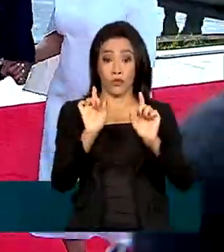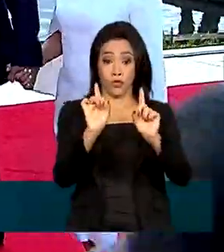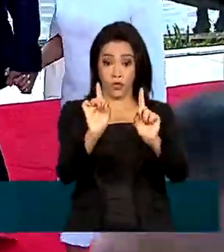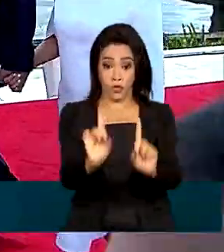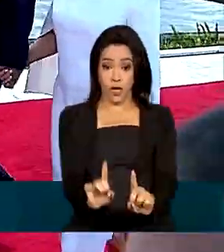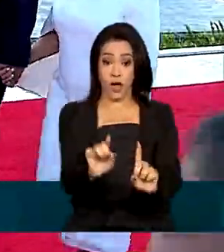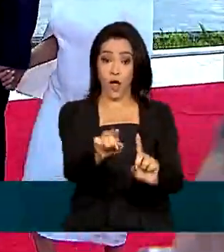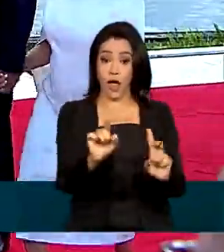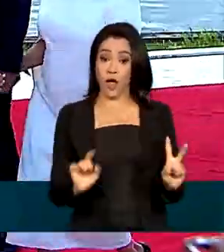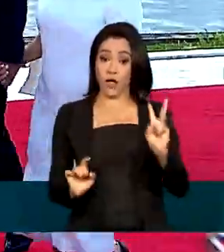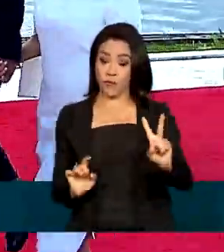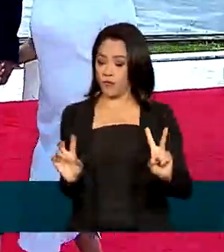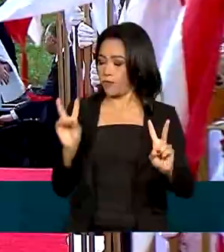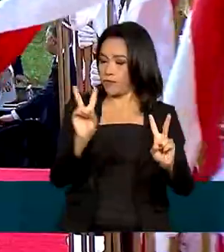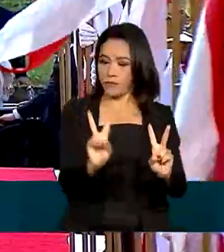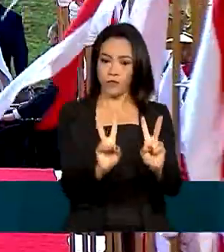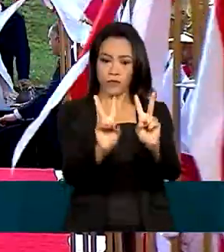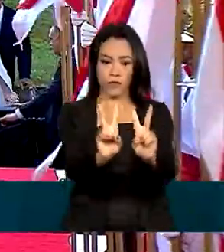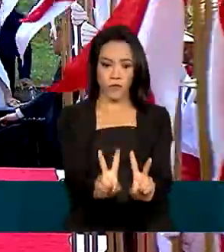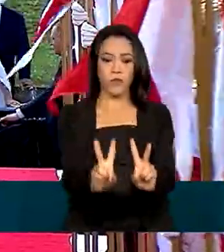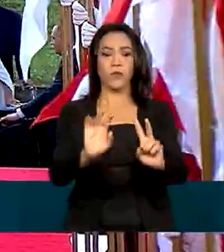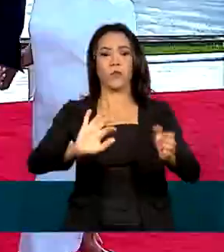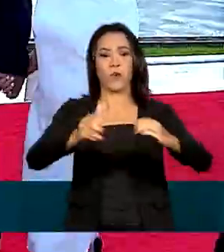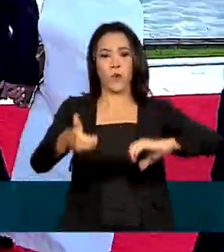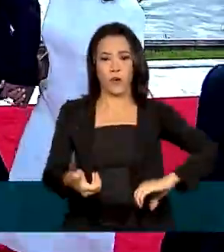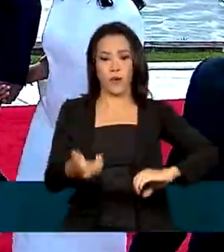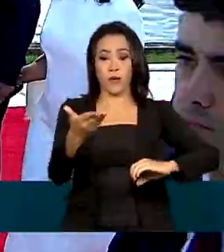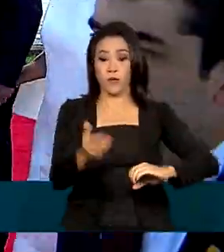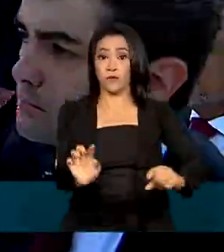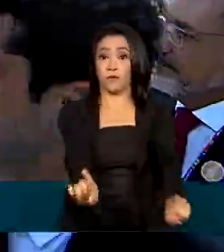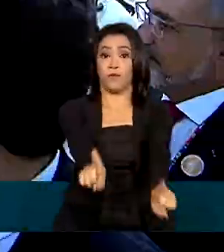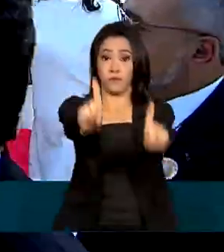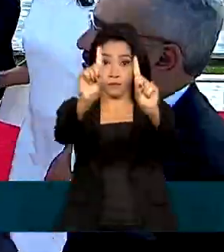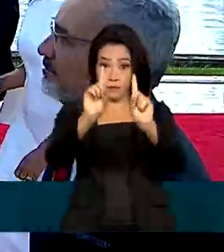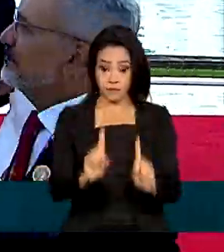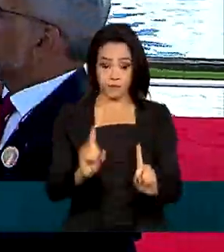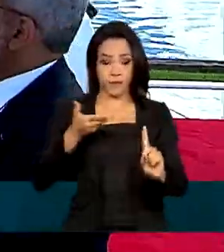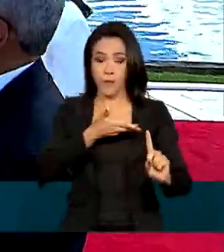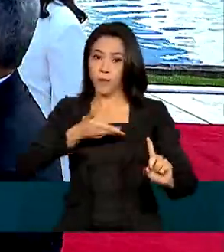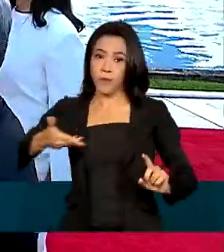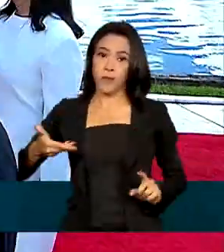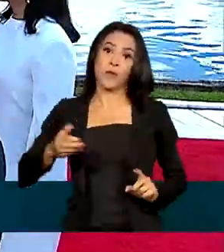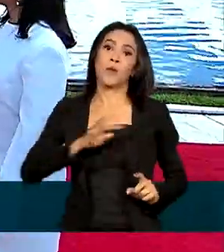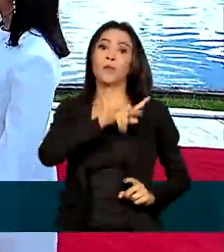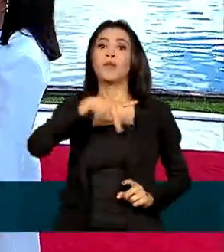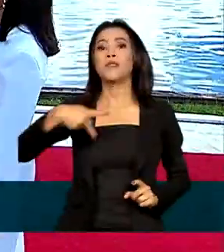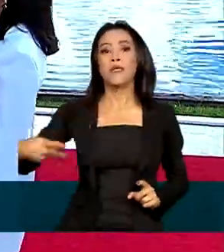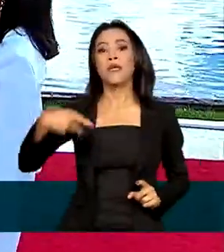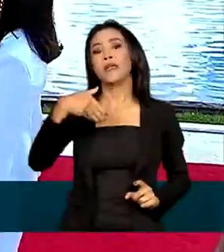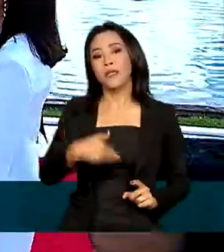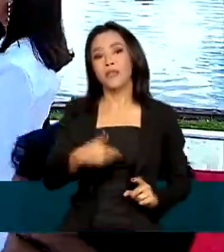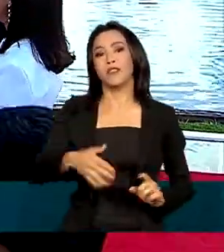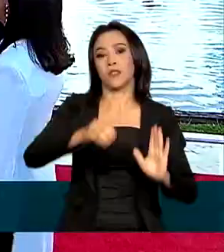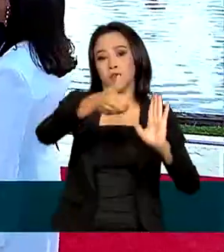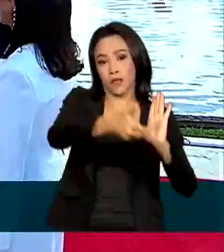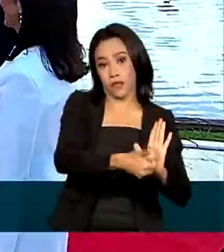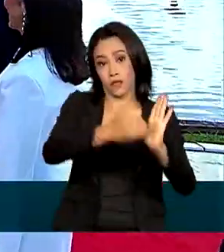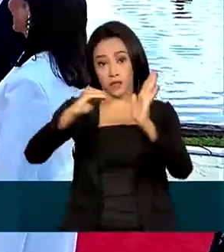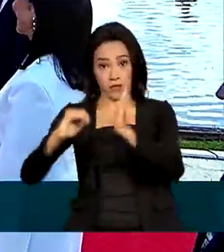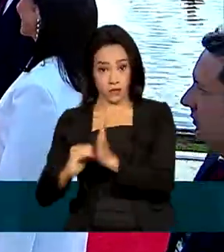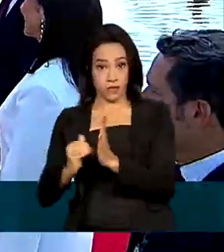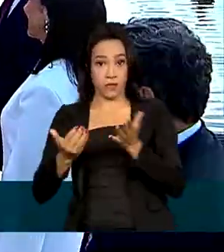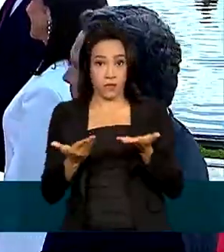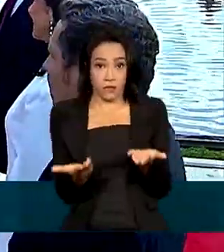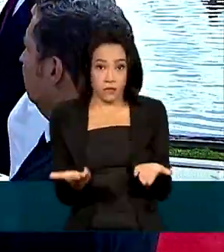e Janja, Alckmin e Lu foram recebidos pelo presidente do Legislativo, senador Rodrigo Pacheco, e pelo presidente da